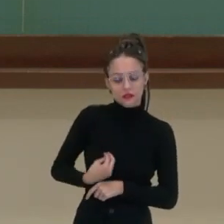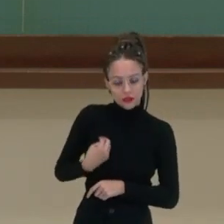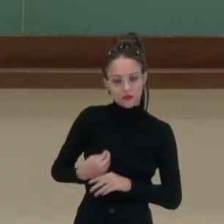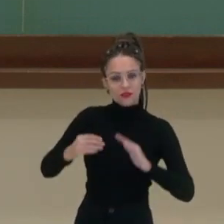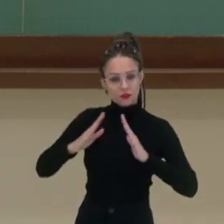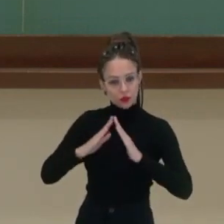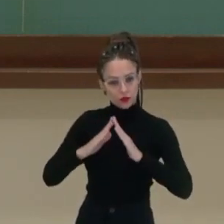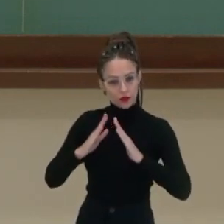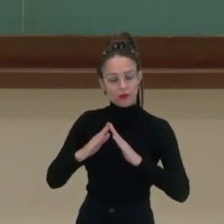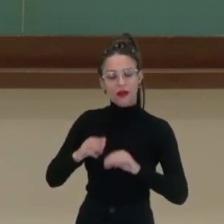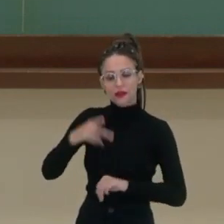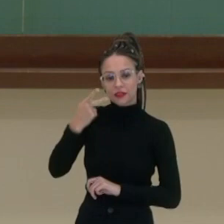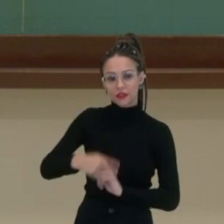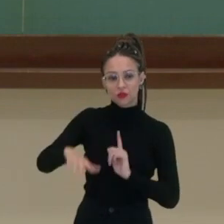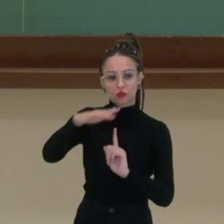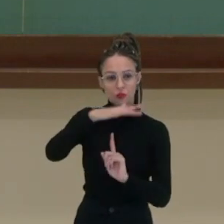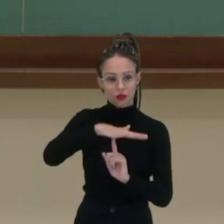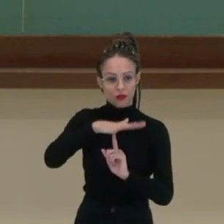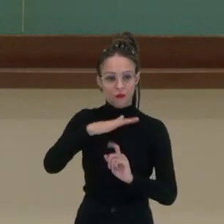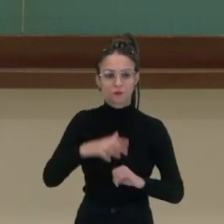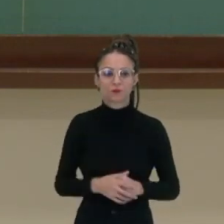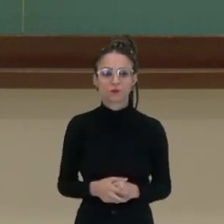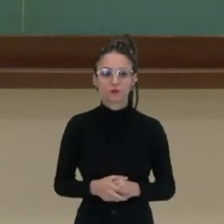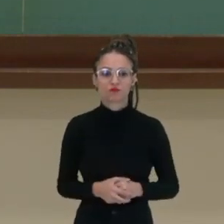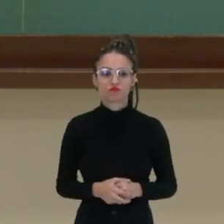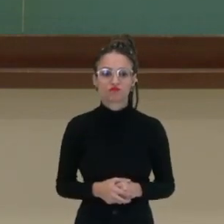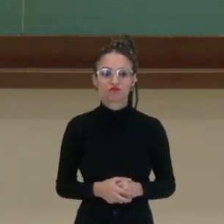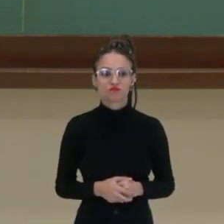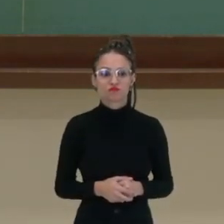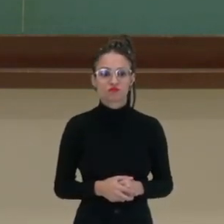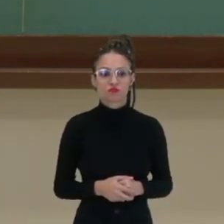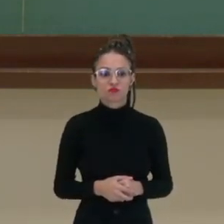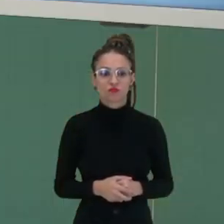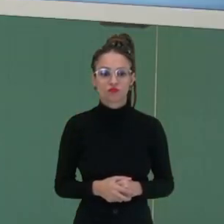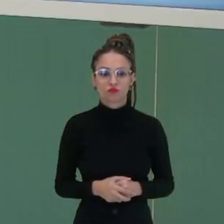habitam aqui no nosso Paraná. Né?